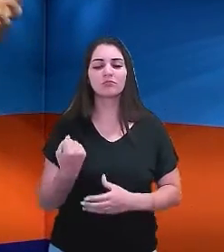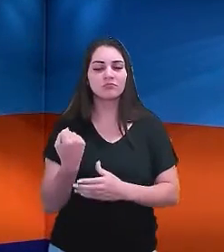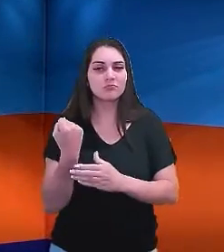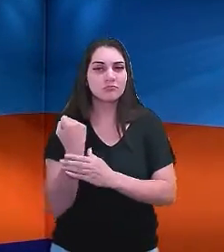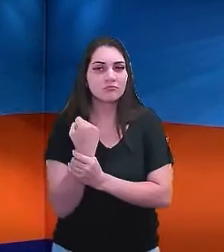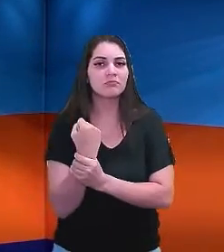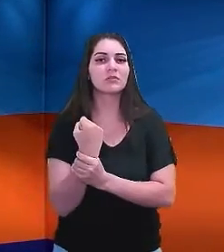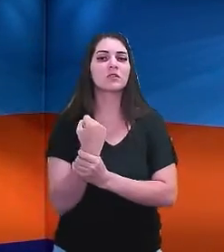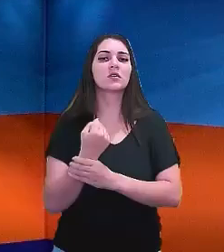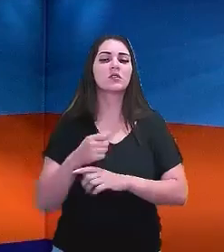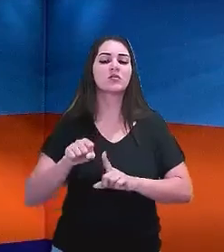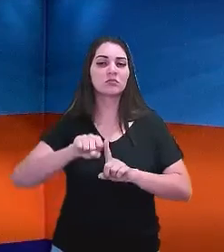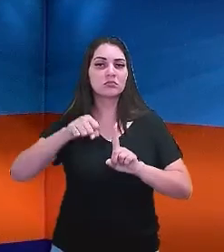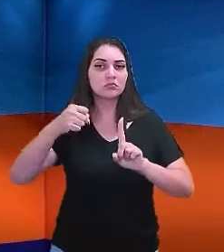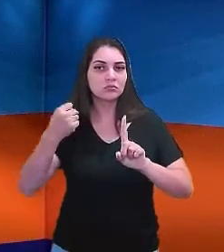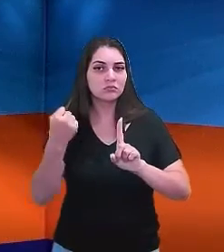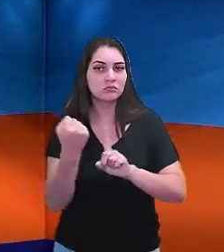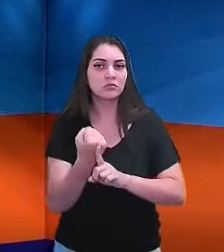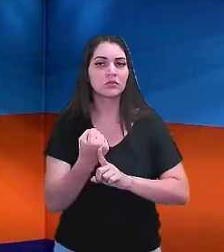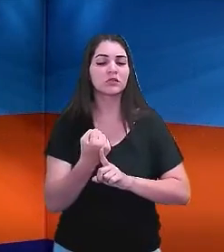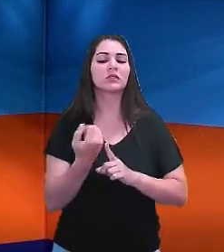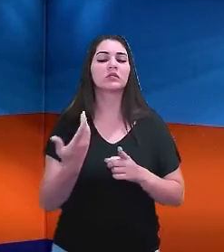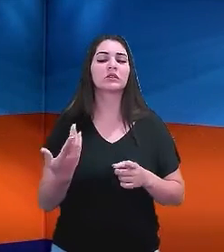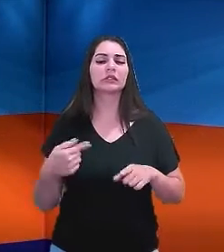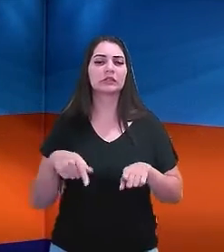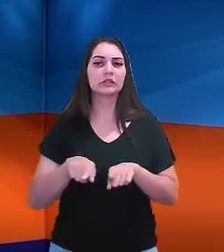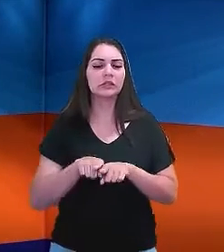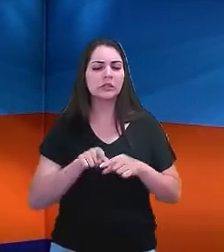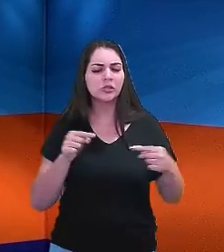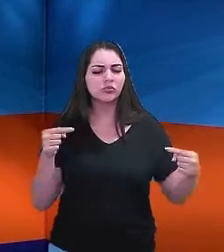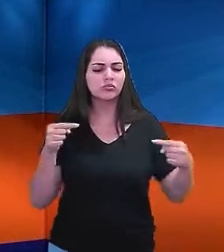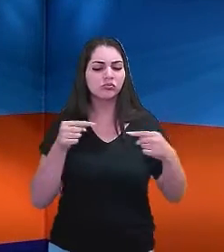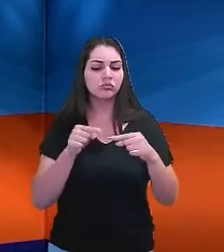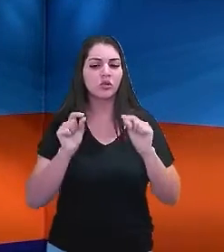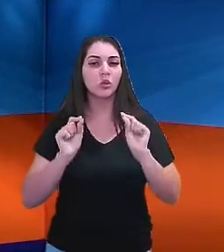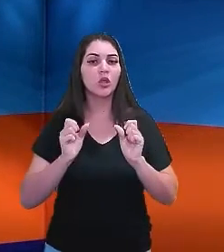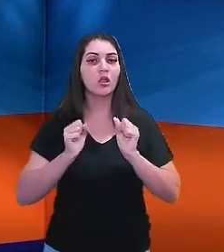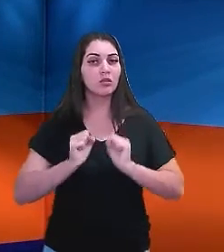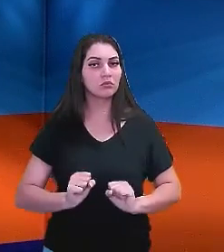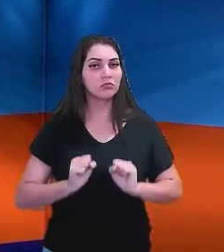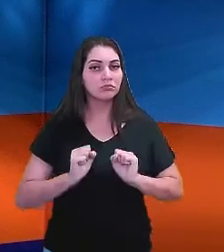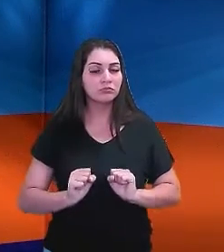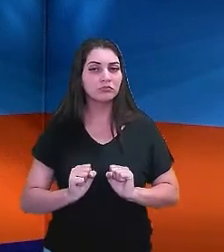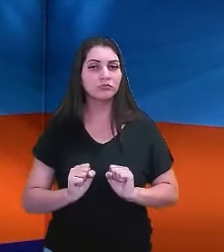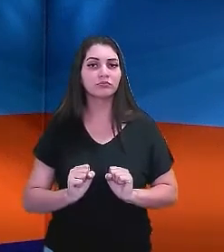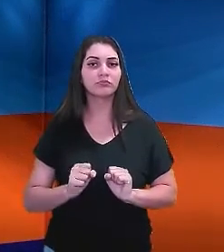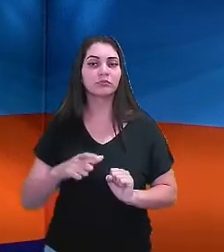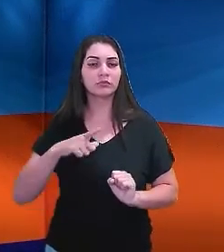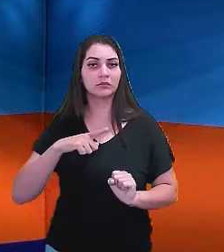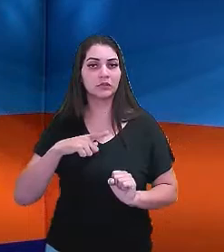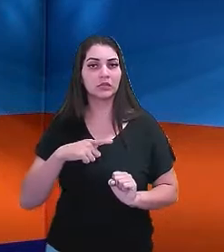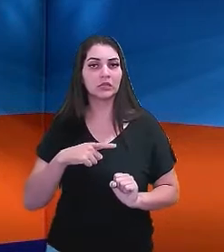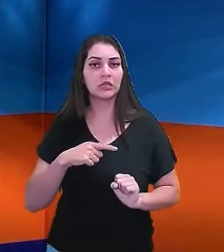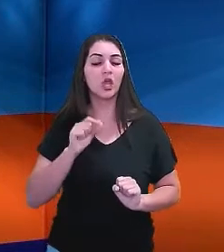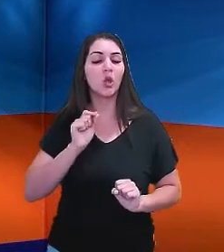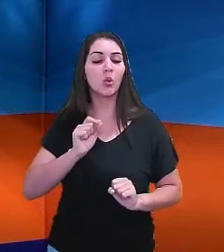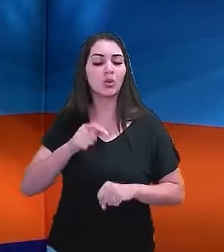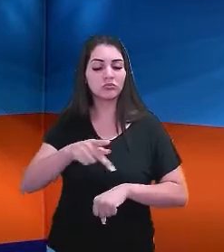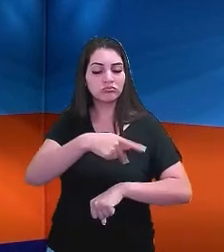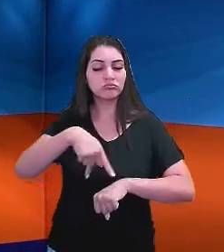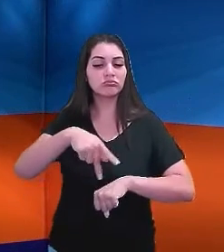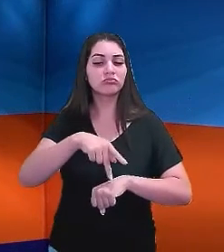estabilidade social, do ponto de vista de poder, de ter uma